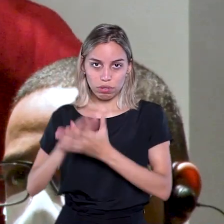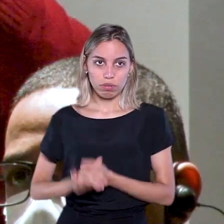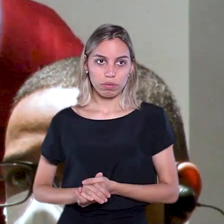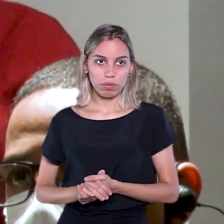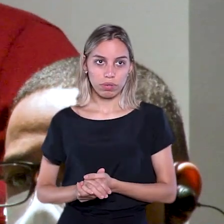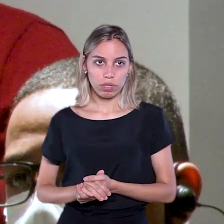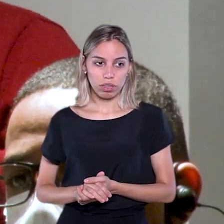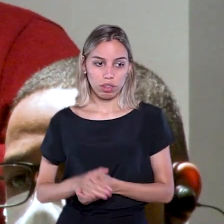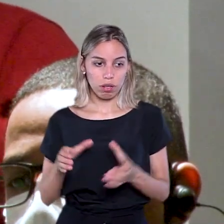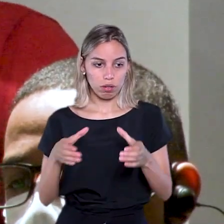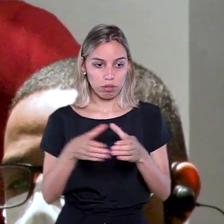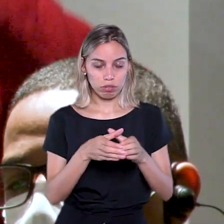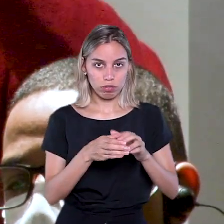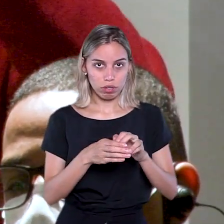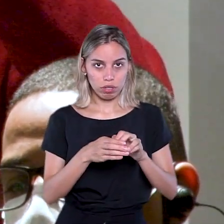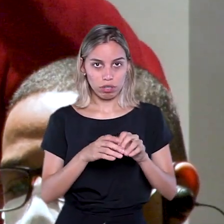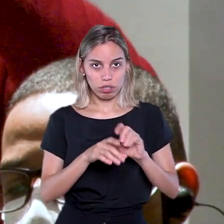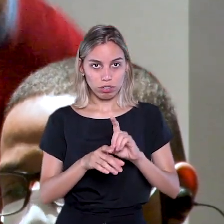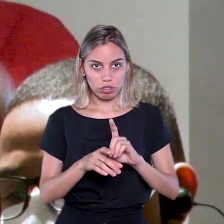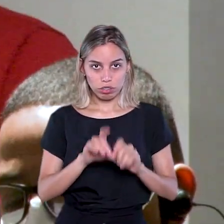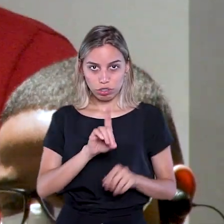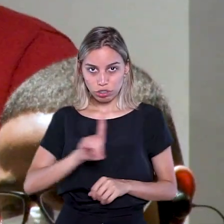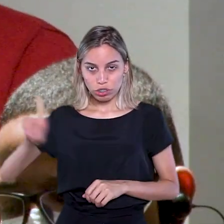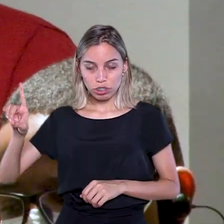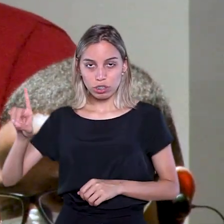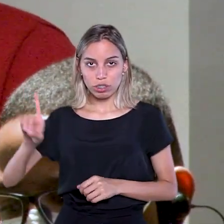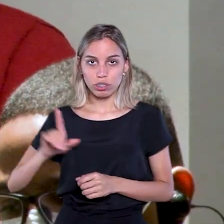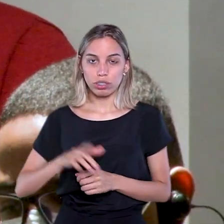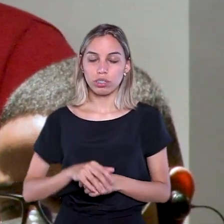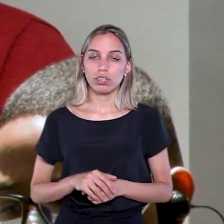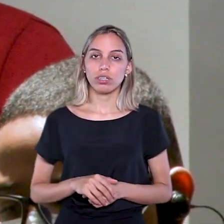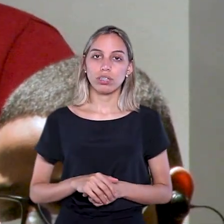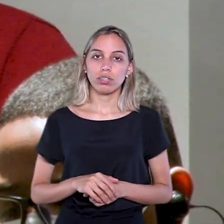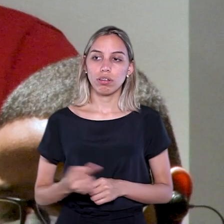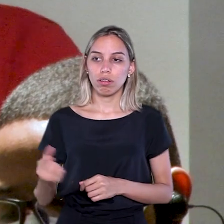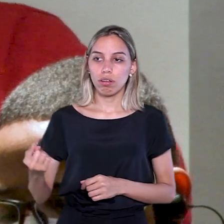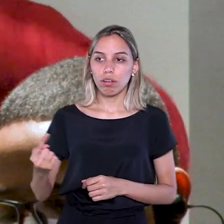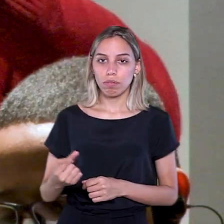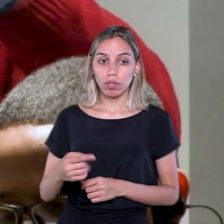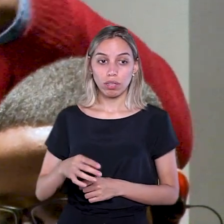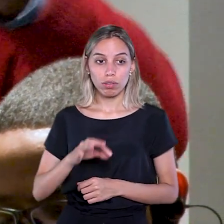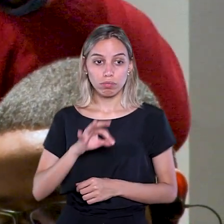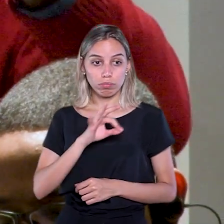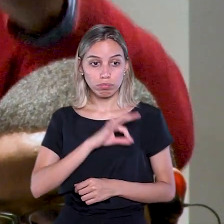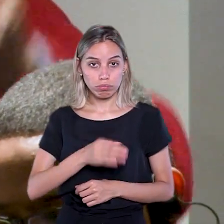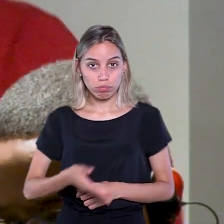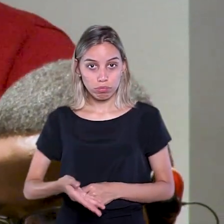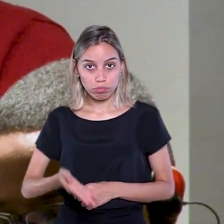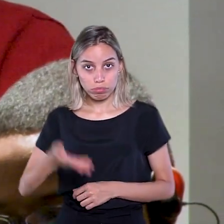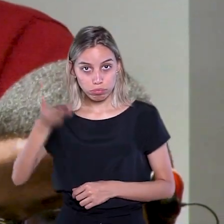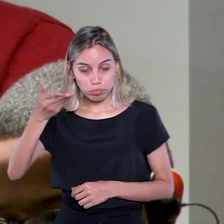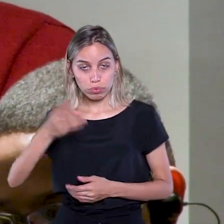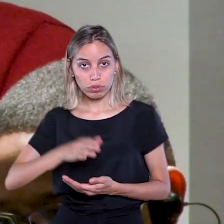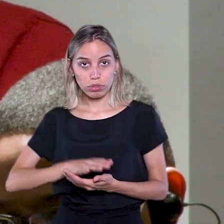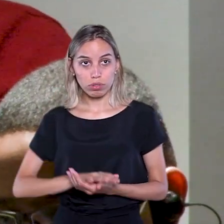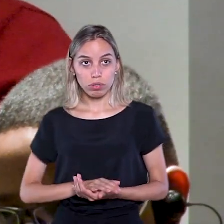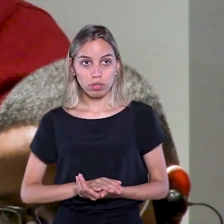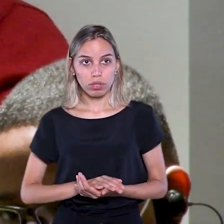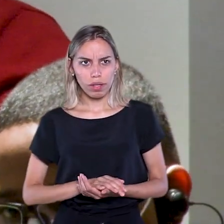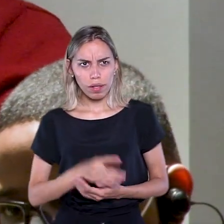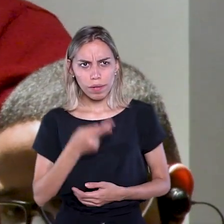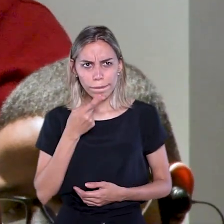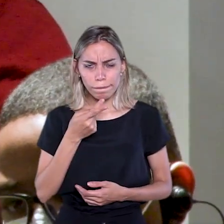atrás, mais ou menos concomitantemente às políticas de cotas raciais nas universidades, a gente teve